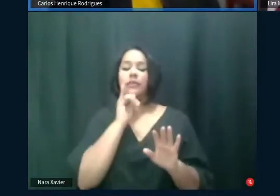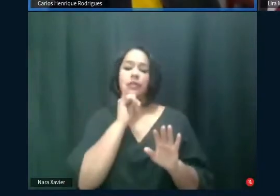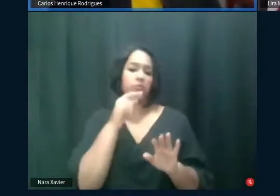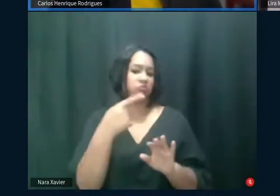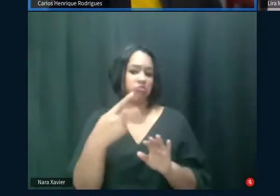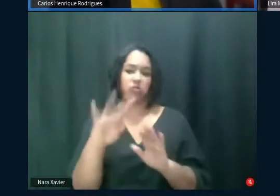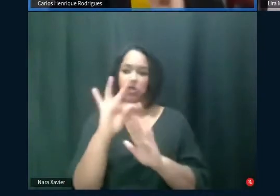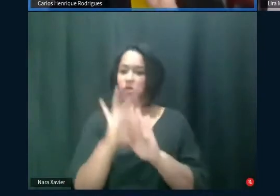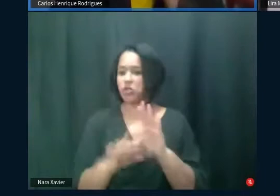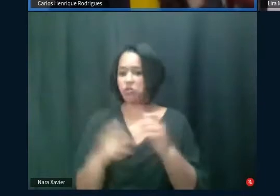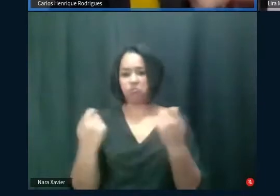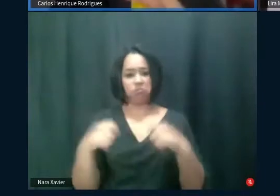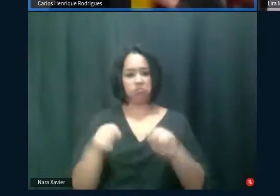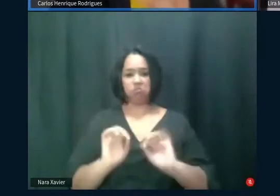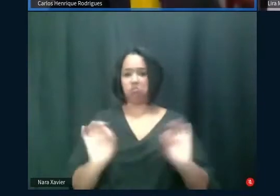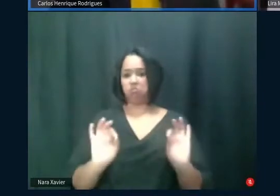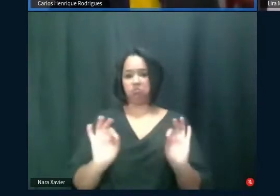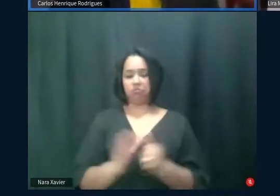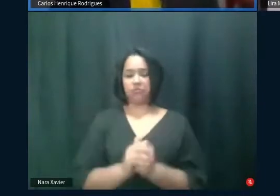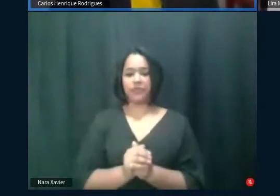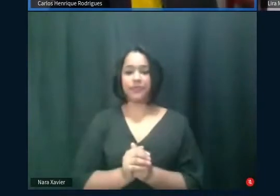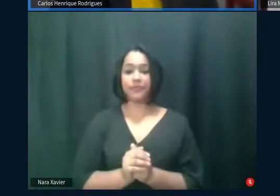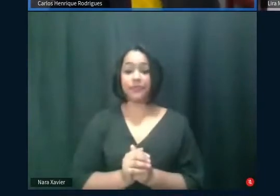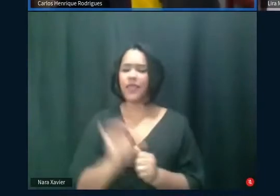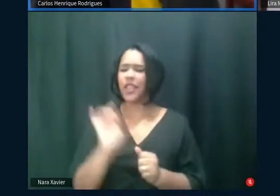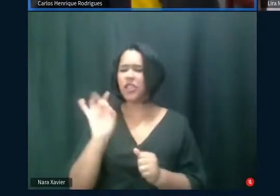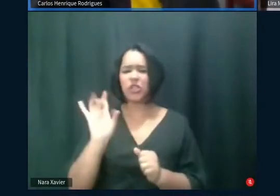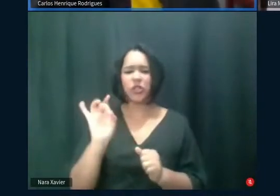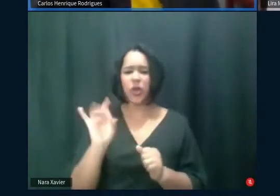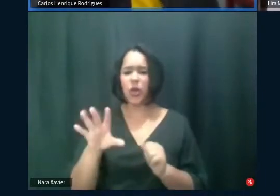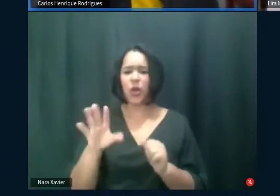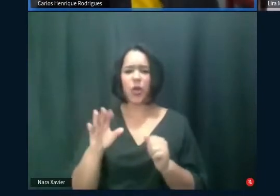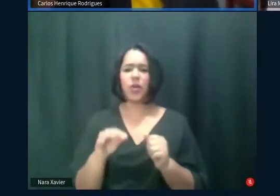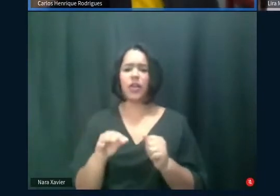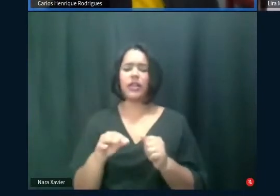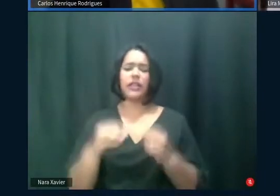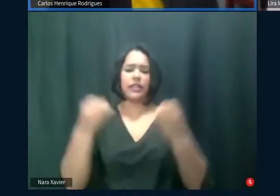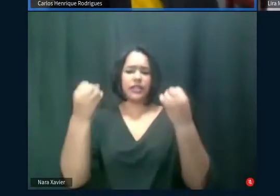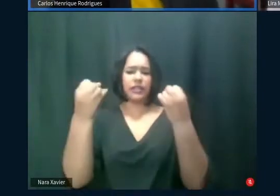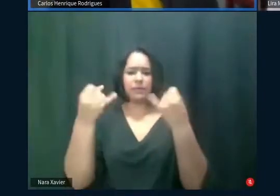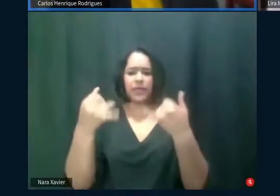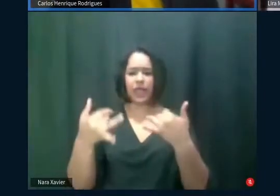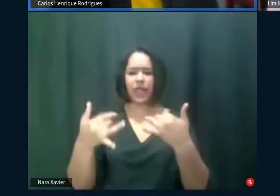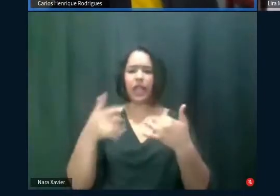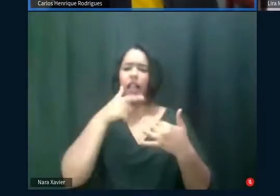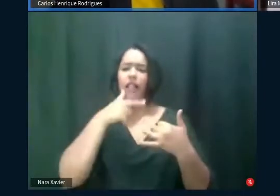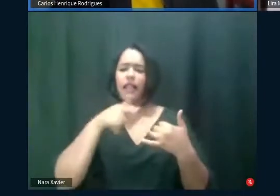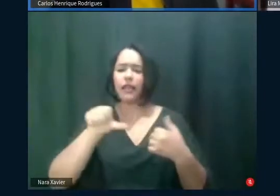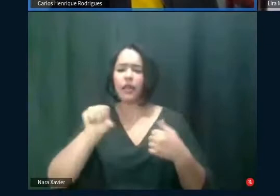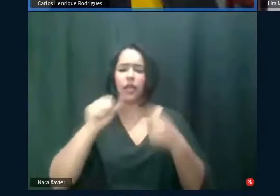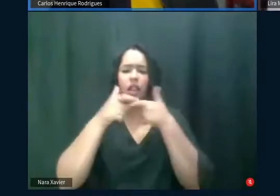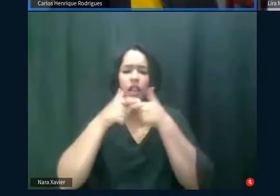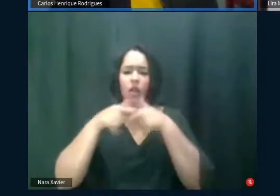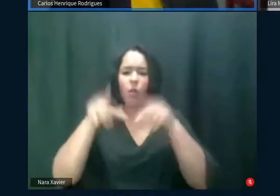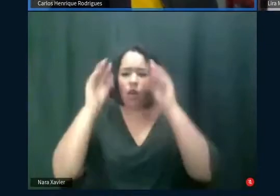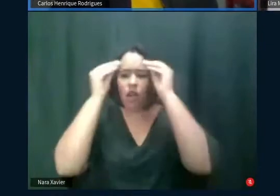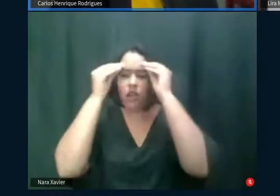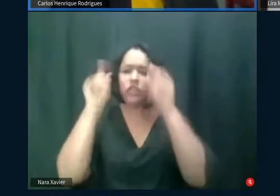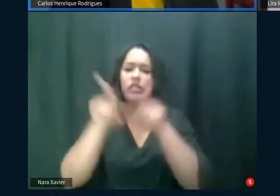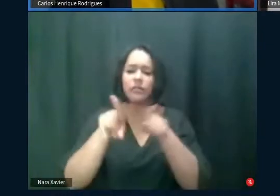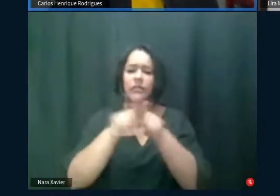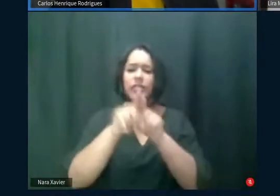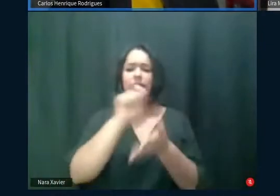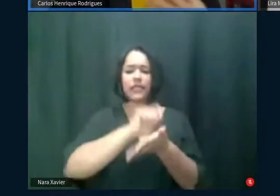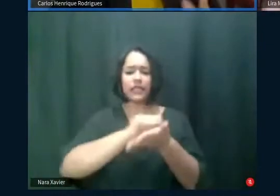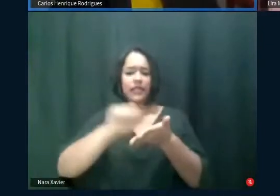seu texto, tá? Esses são os pontos mais, assim, de uso mesmo da linguagem e de